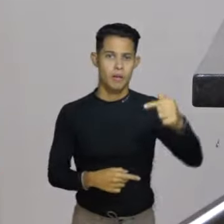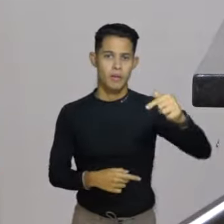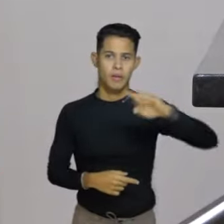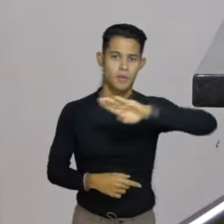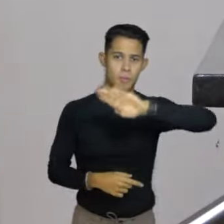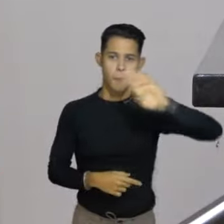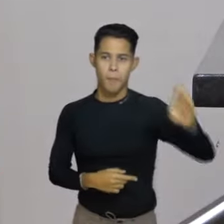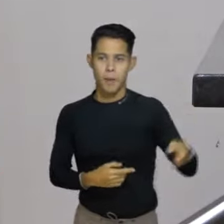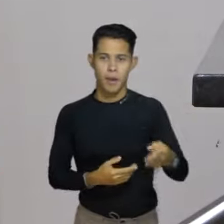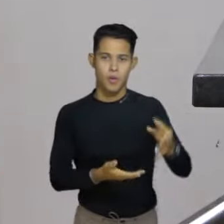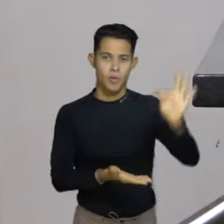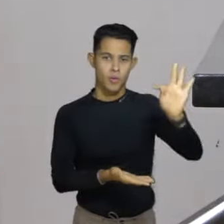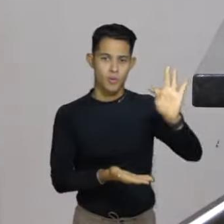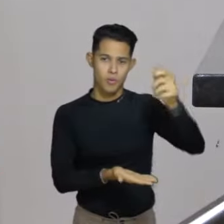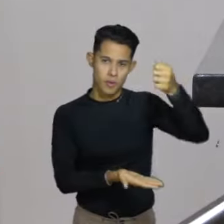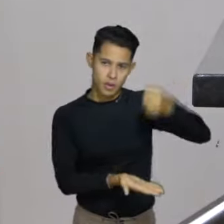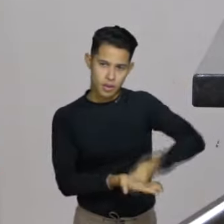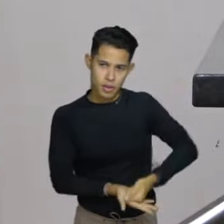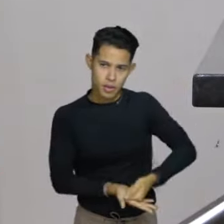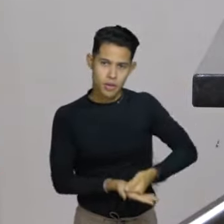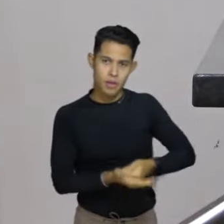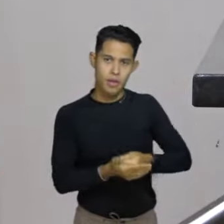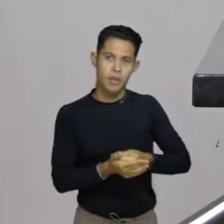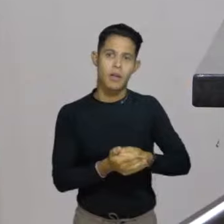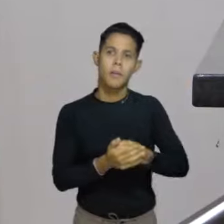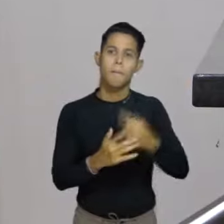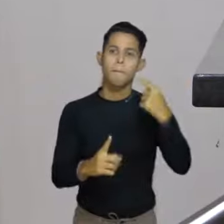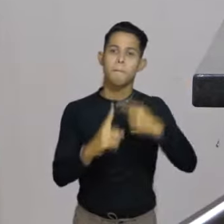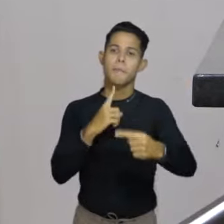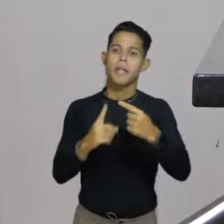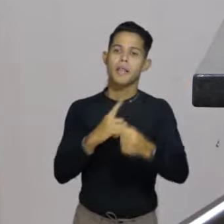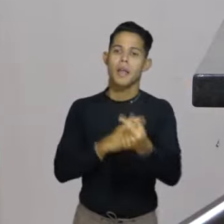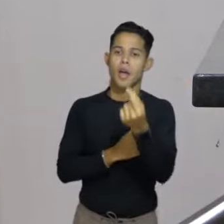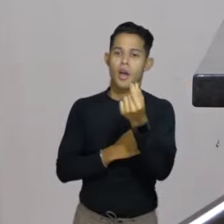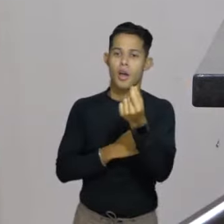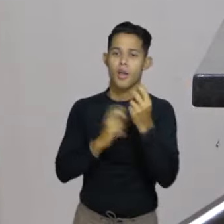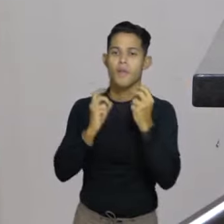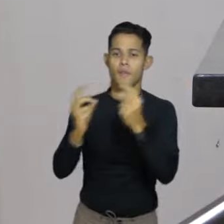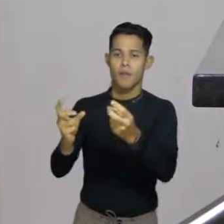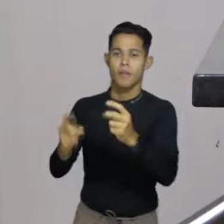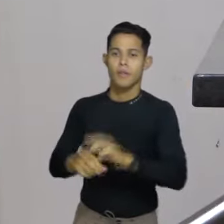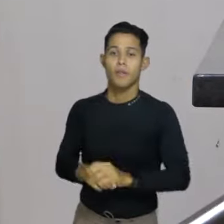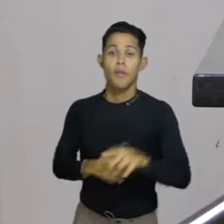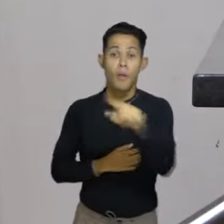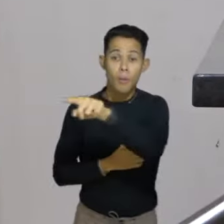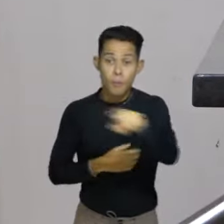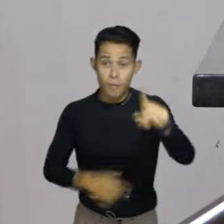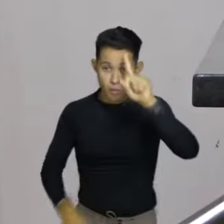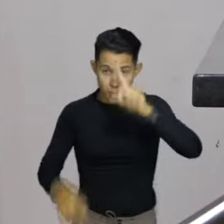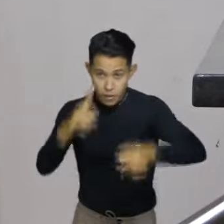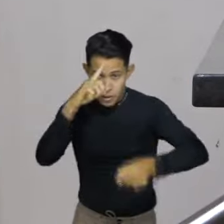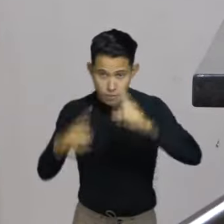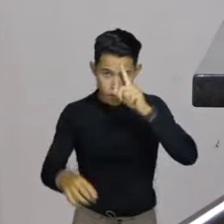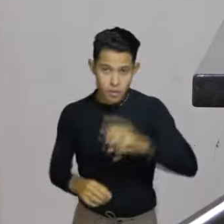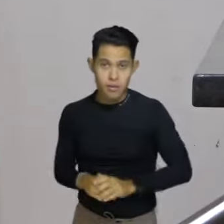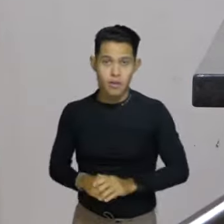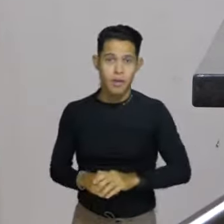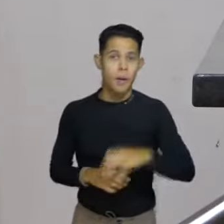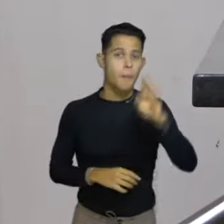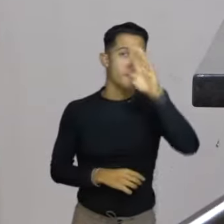metade do preço quem que manda nesse nesse galinheiro aqui Brasil é um